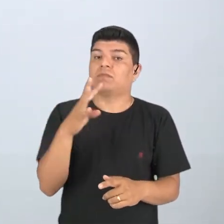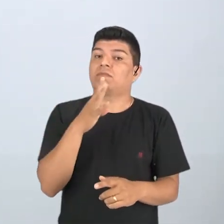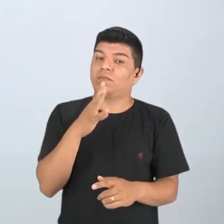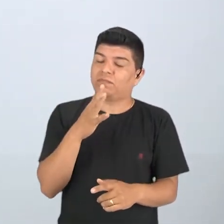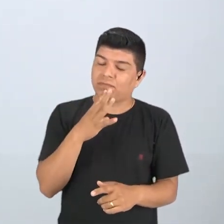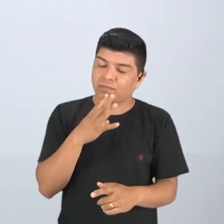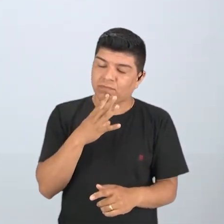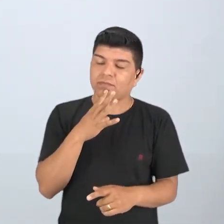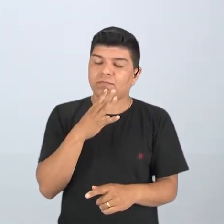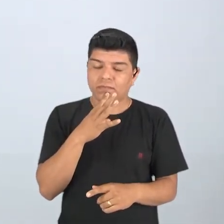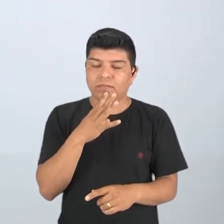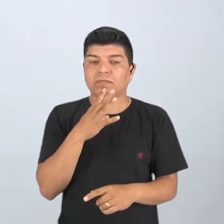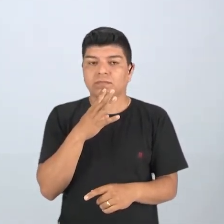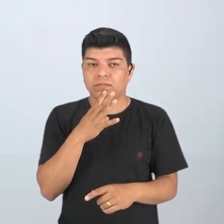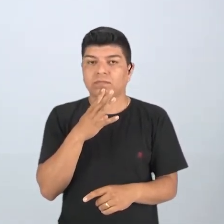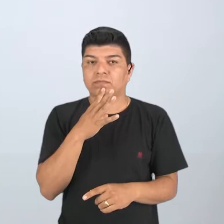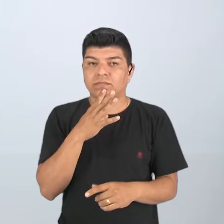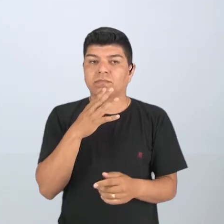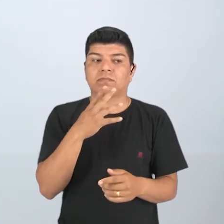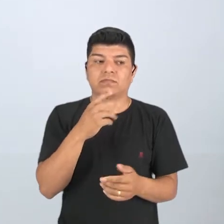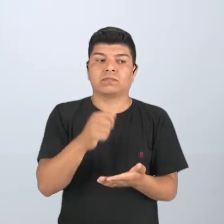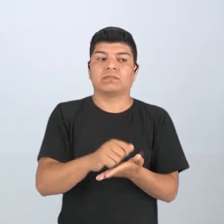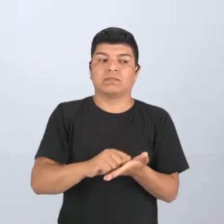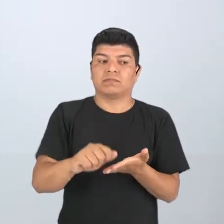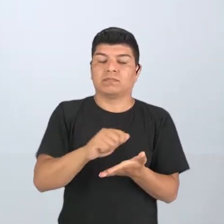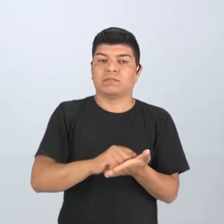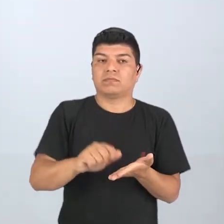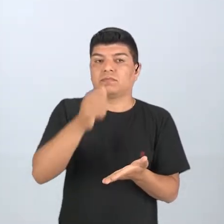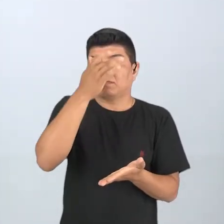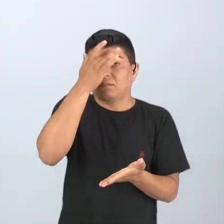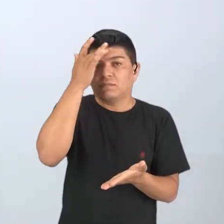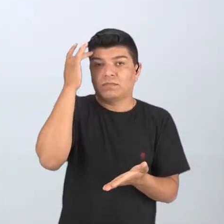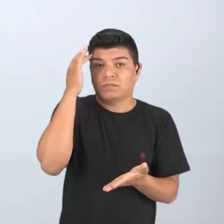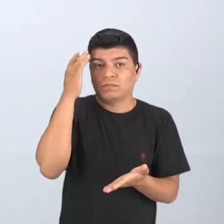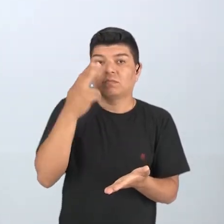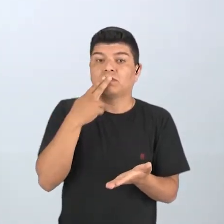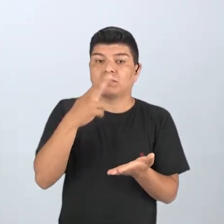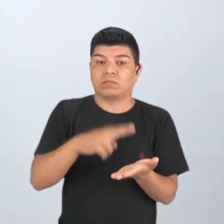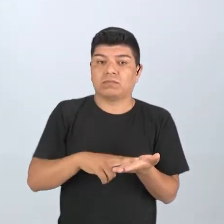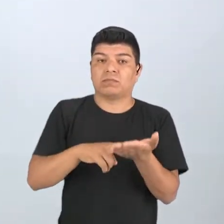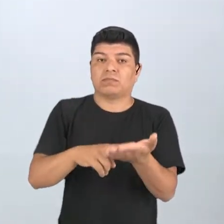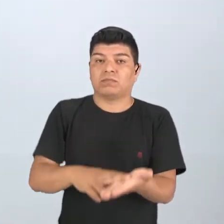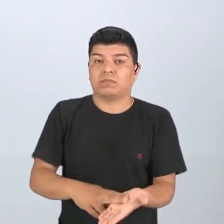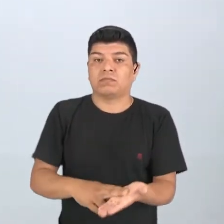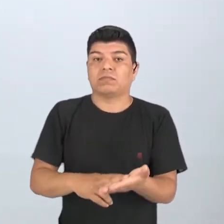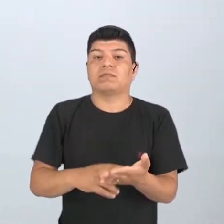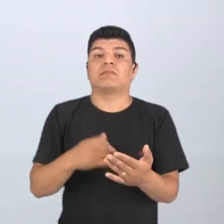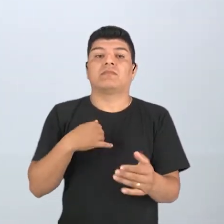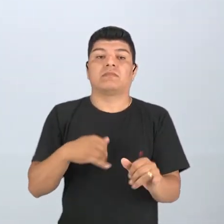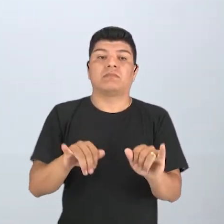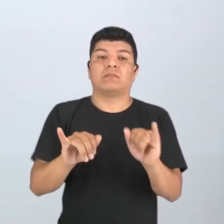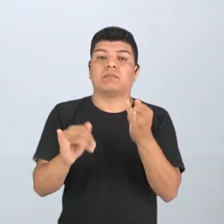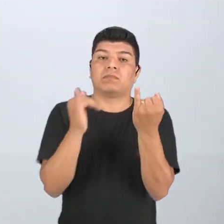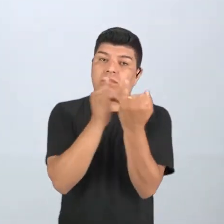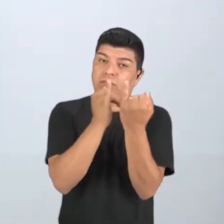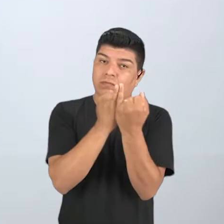conhece bastante. Você vai escrever uma carta para uma pessoa que você tem intimidade. Tudo bem?